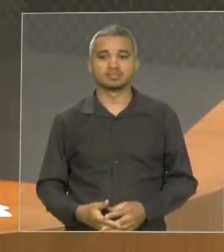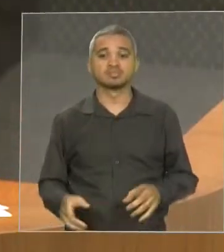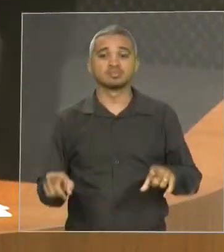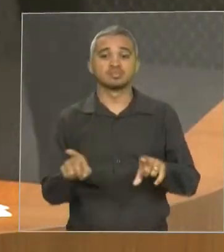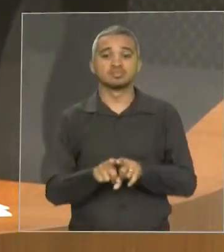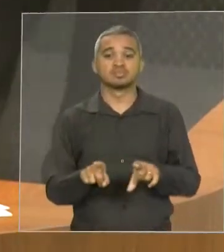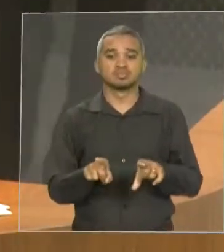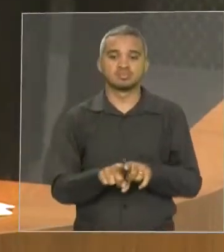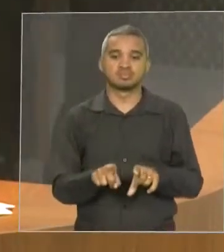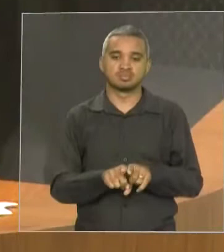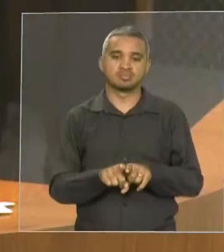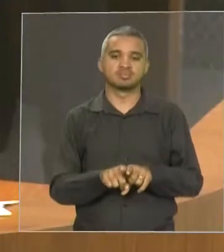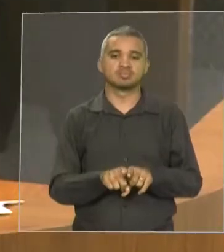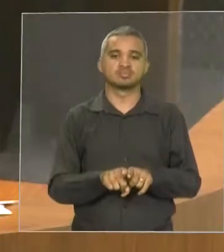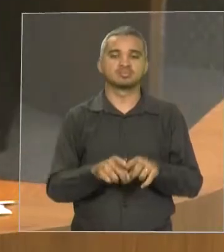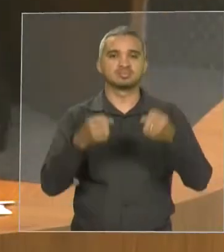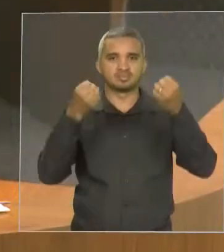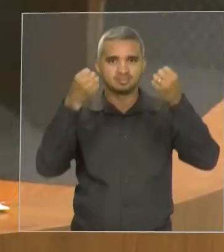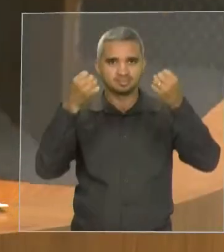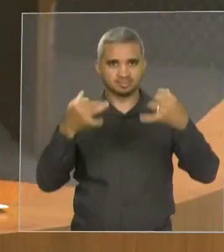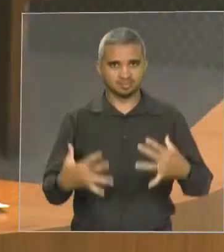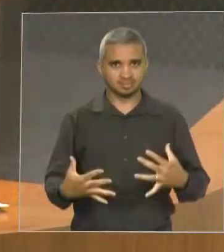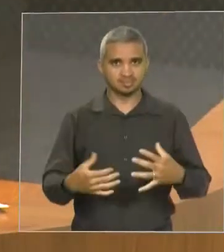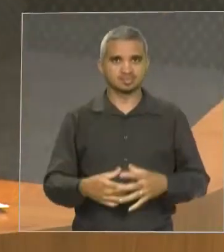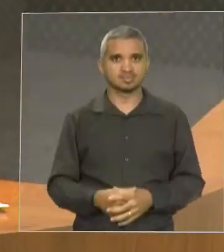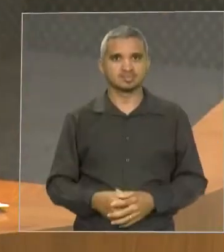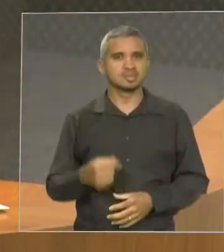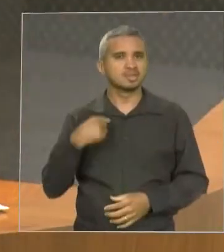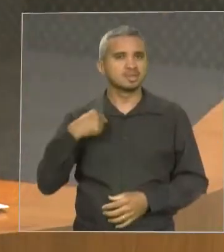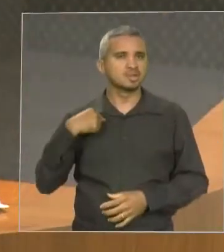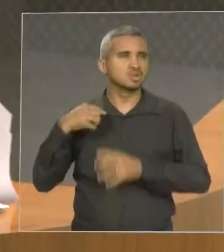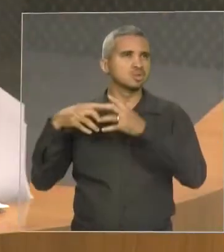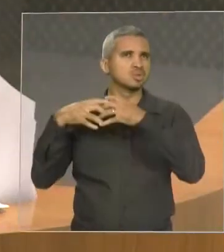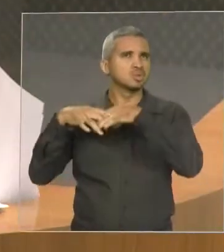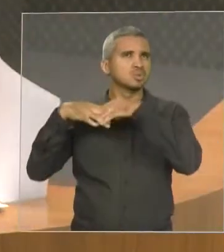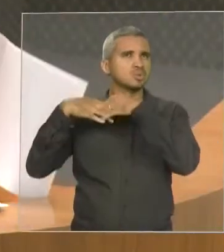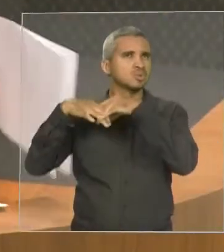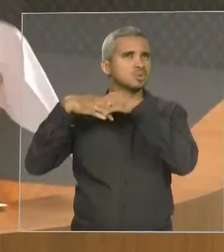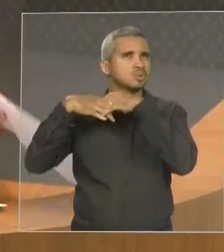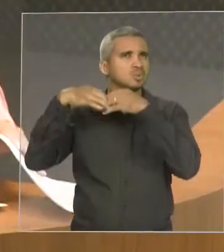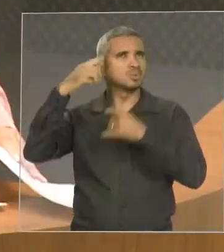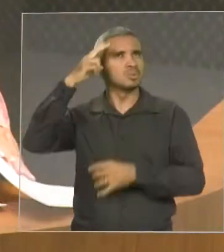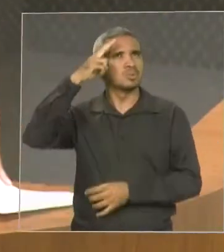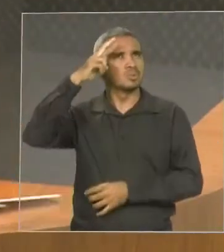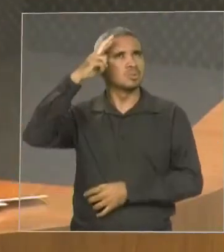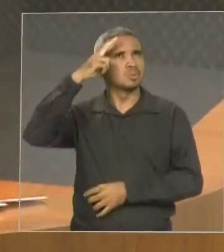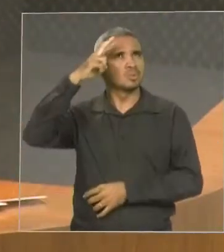falar, uma cena que ficou martelando na minha cabeça, quando eu olhei